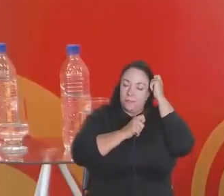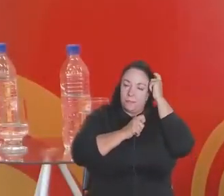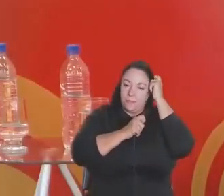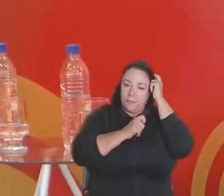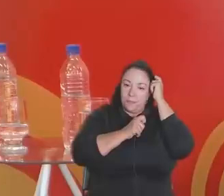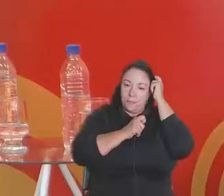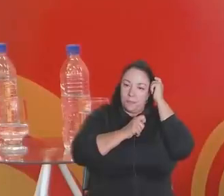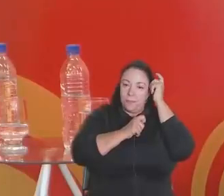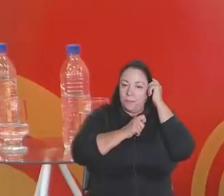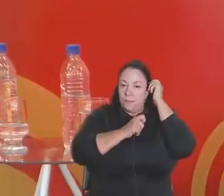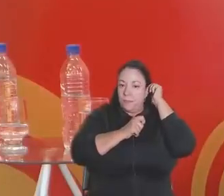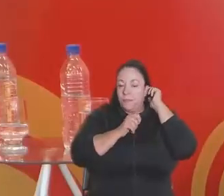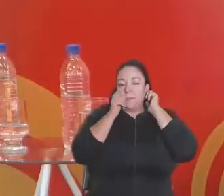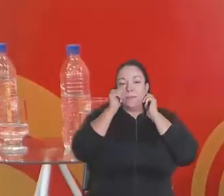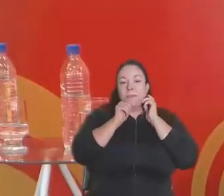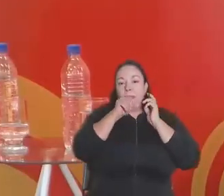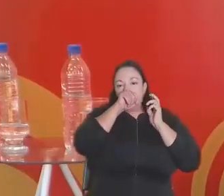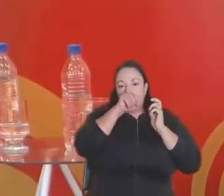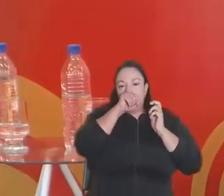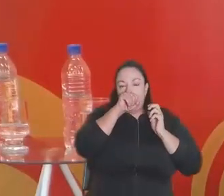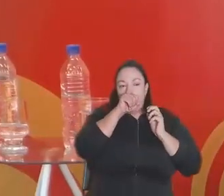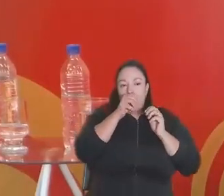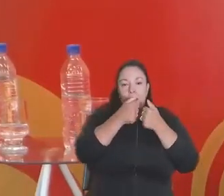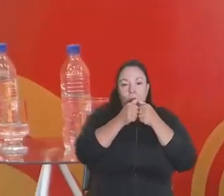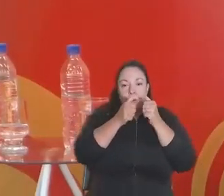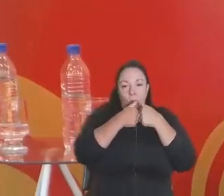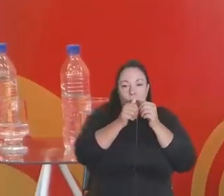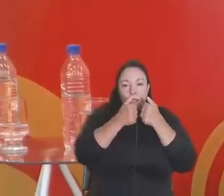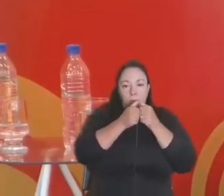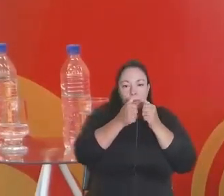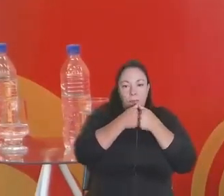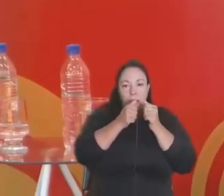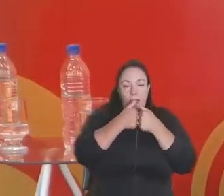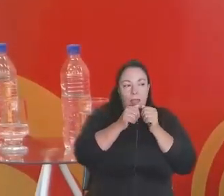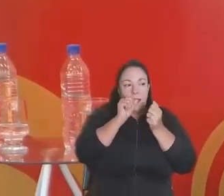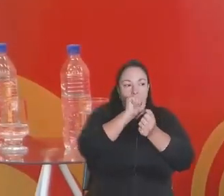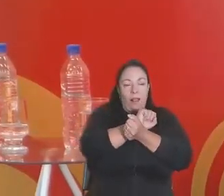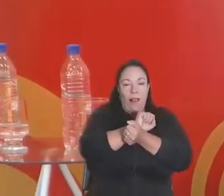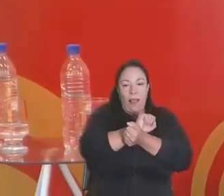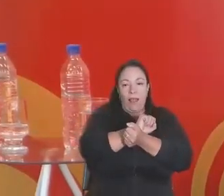saía lá da casa da minha mãe. O ônibus parava lá, né?